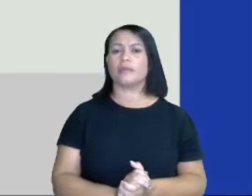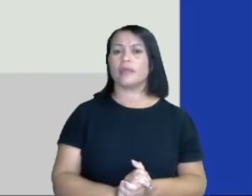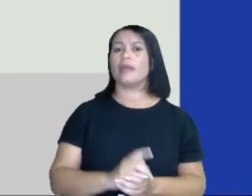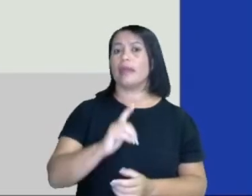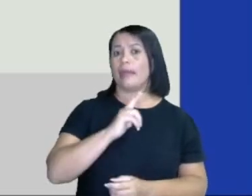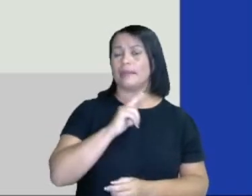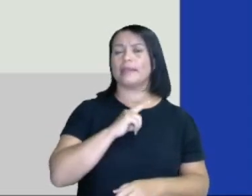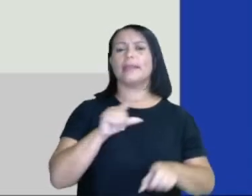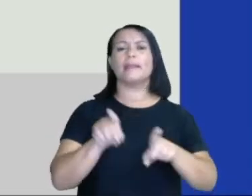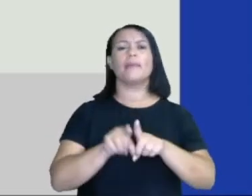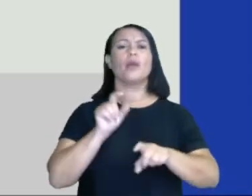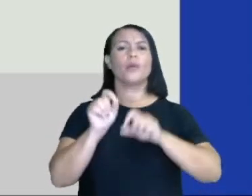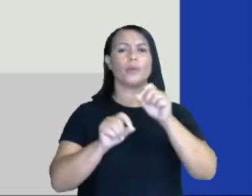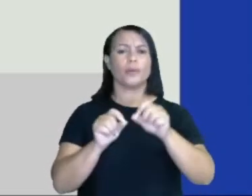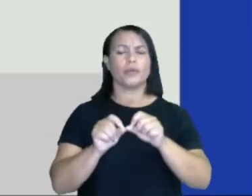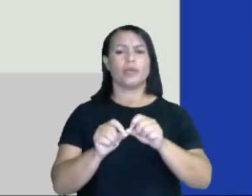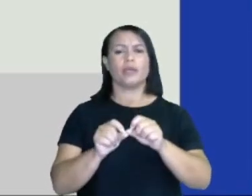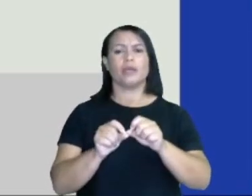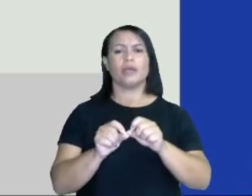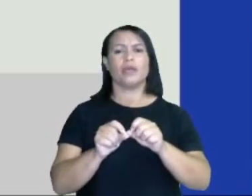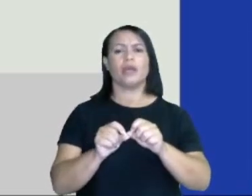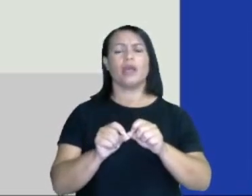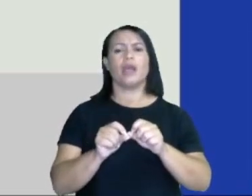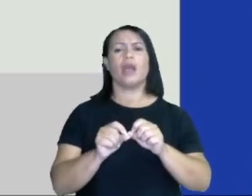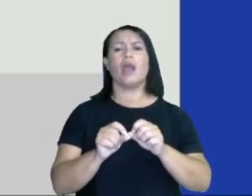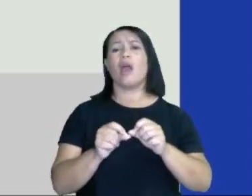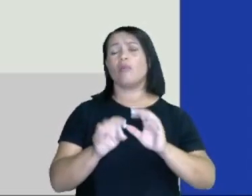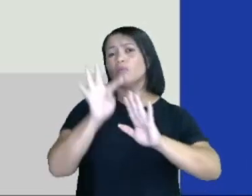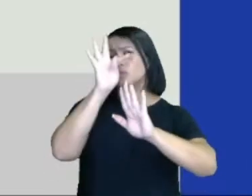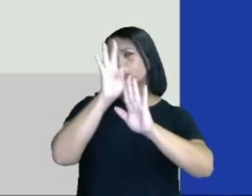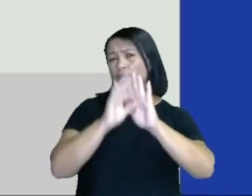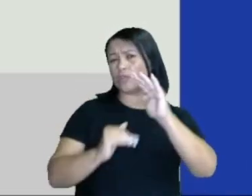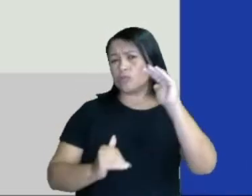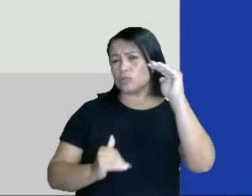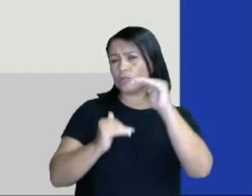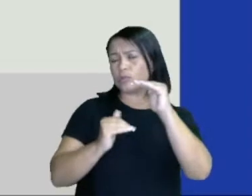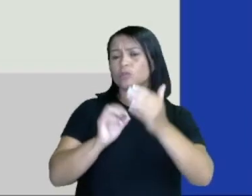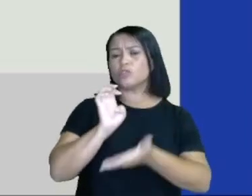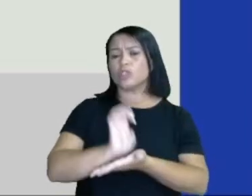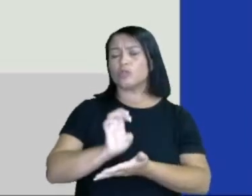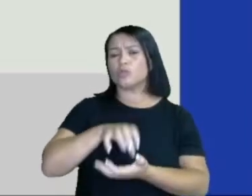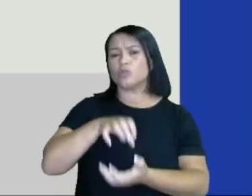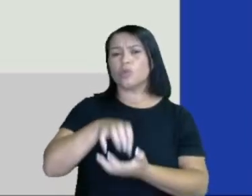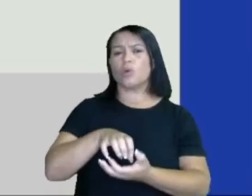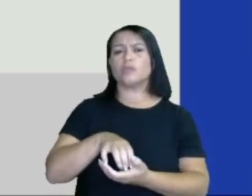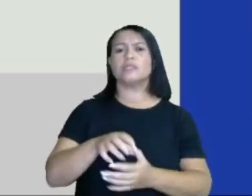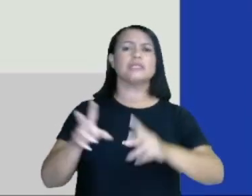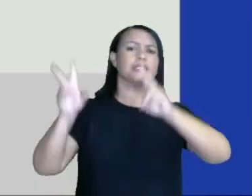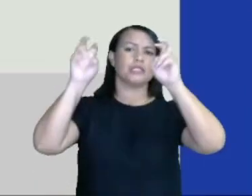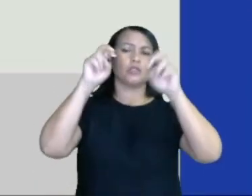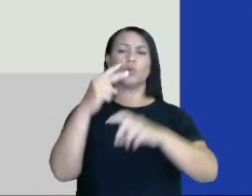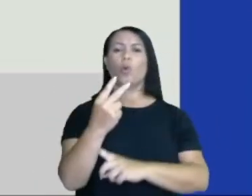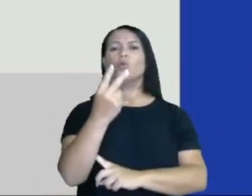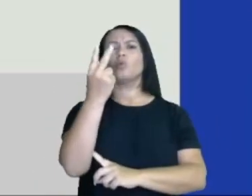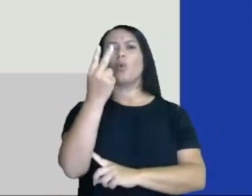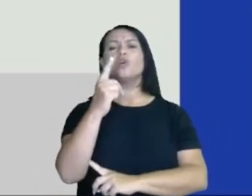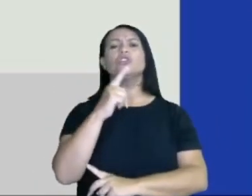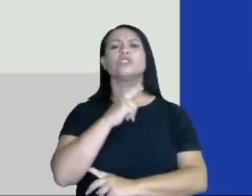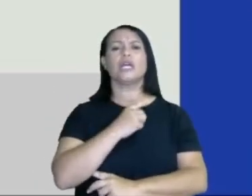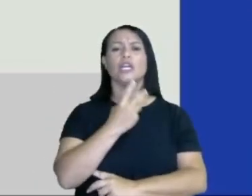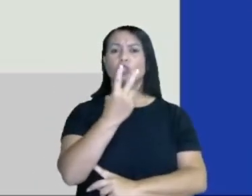Ainda aqui, ó, também, um trecho do Estatuto do Idoso também. Aí aqui, ó, título 2, dos